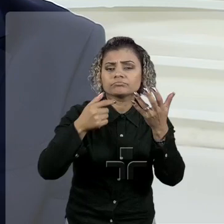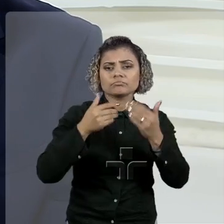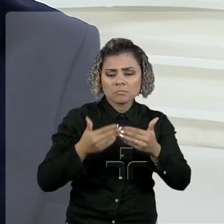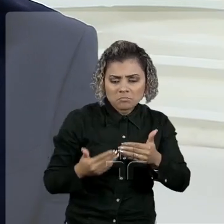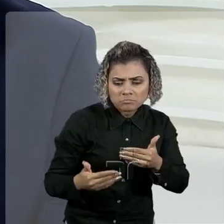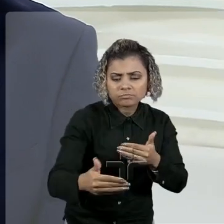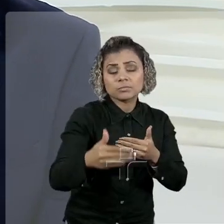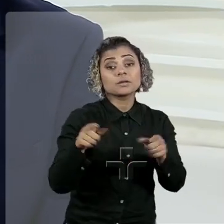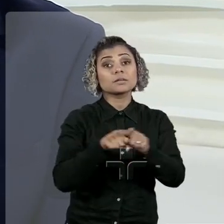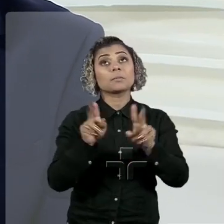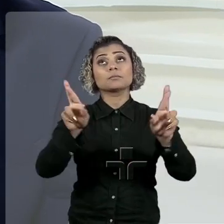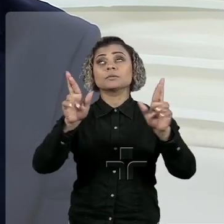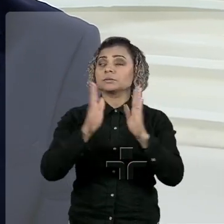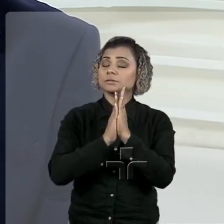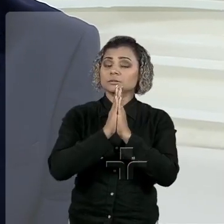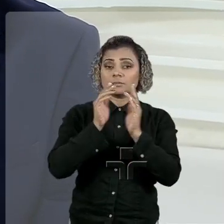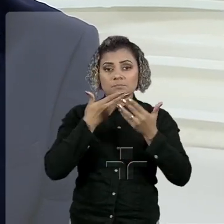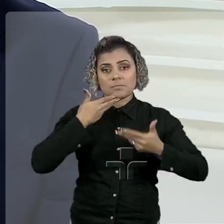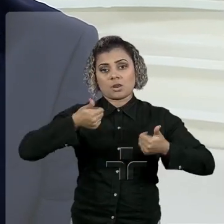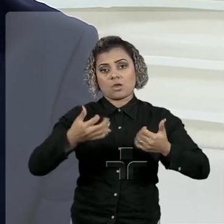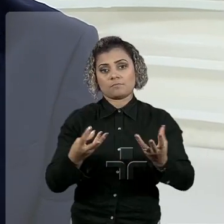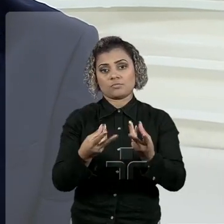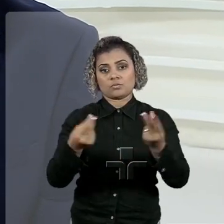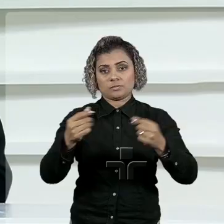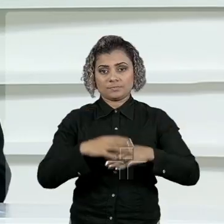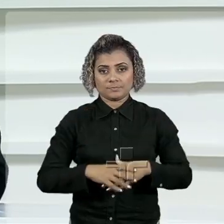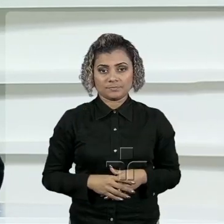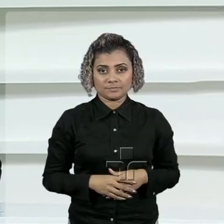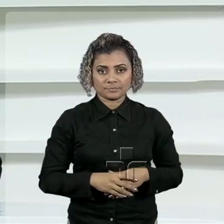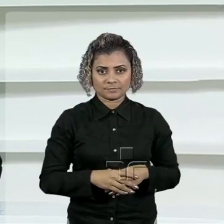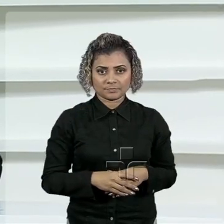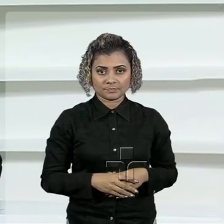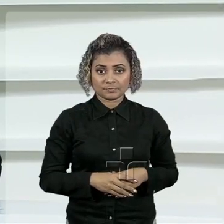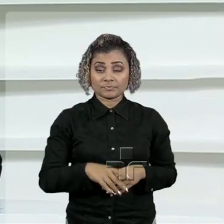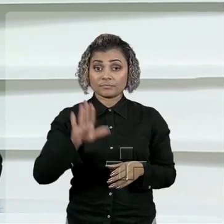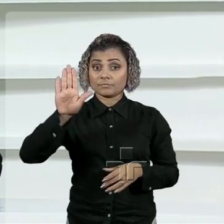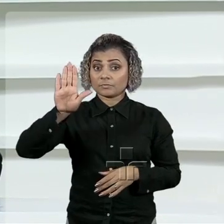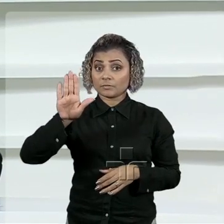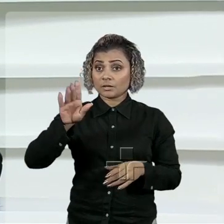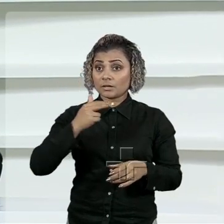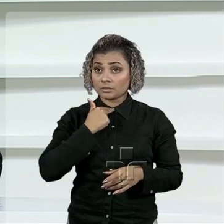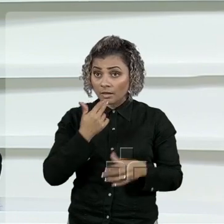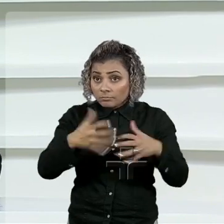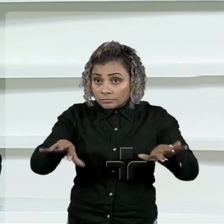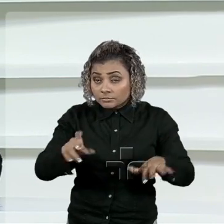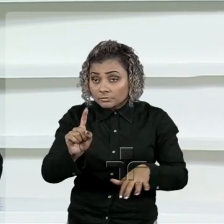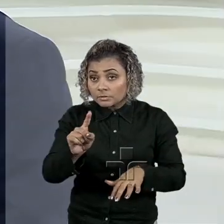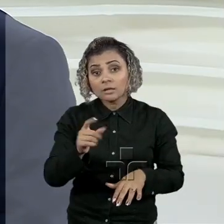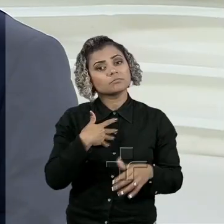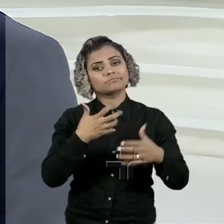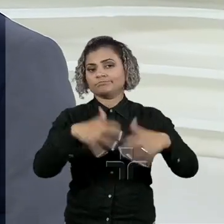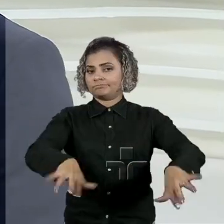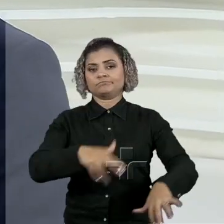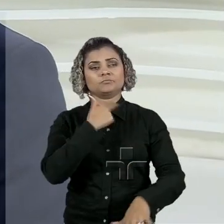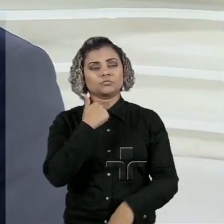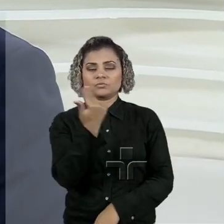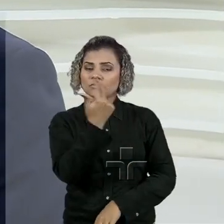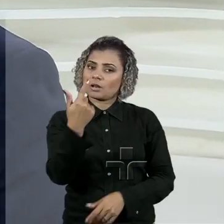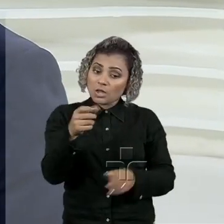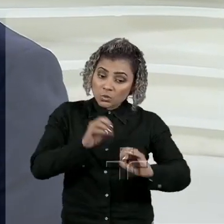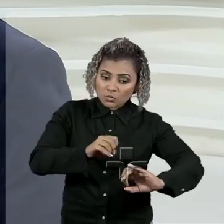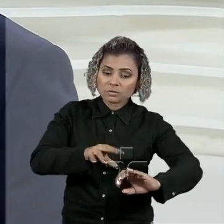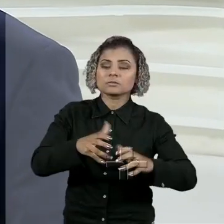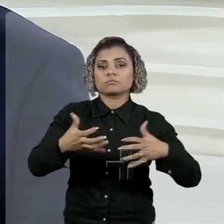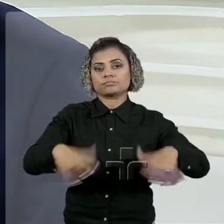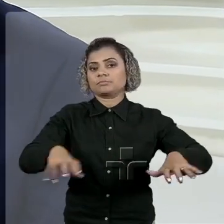quiçá, tomara a Deus, que com melhoras ainda. Desvinculação também, secretário? Não dá para a gente discutir desvinculação na educação. Acho que